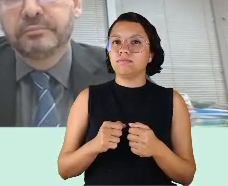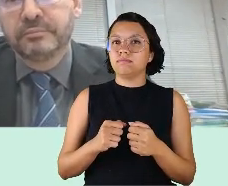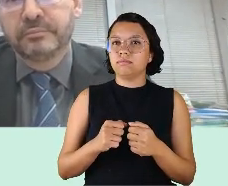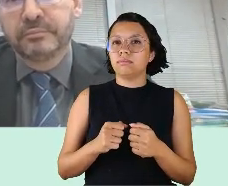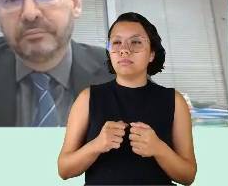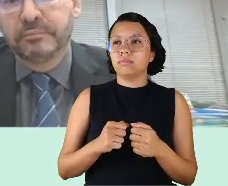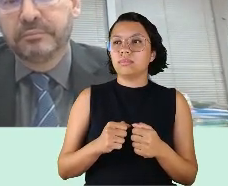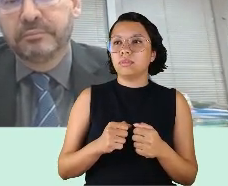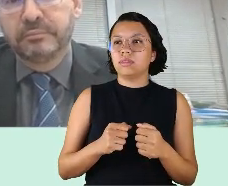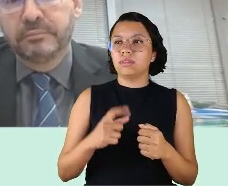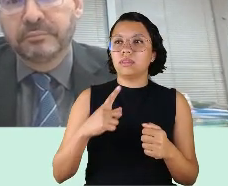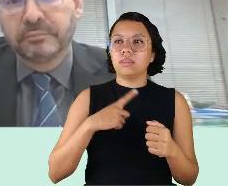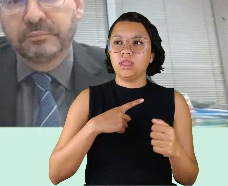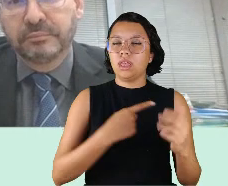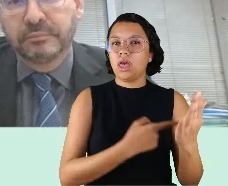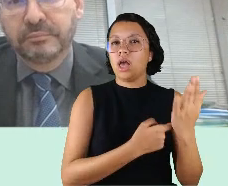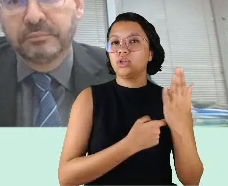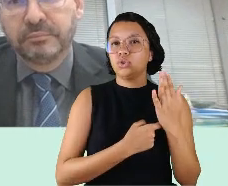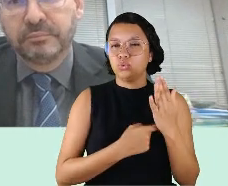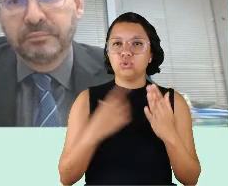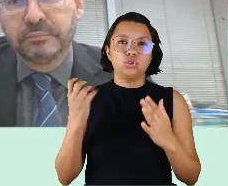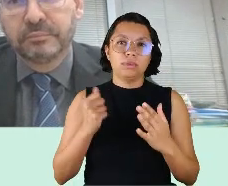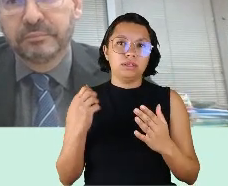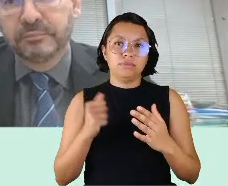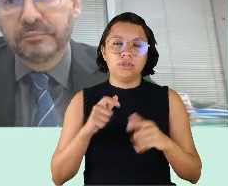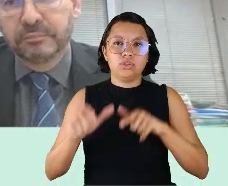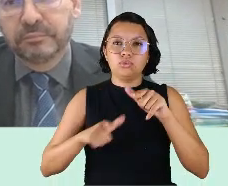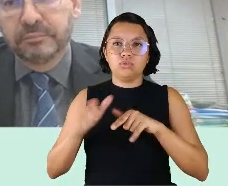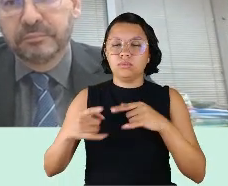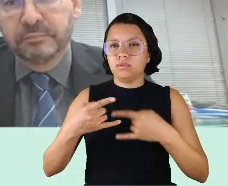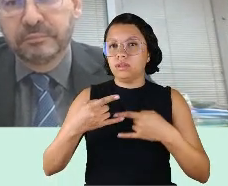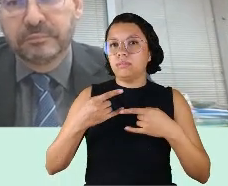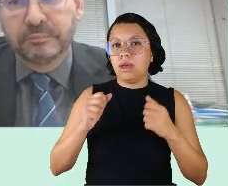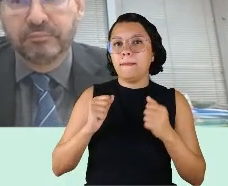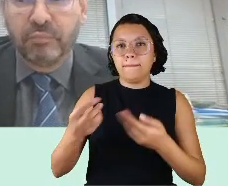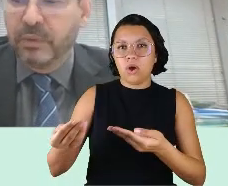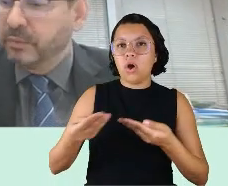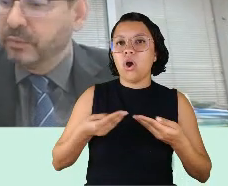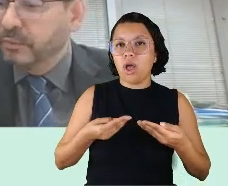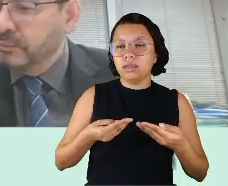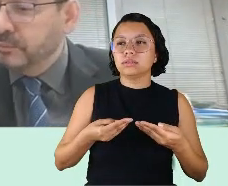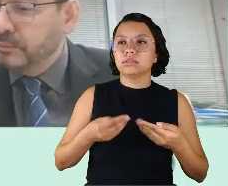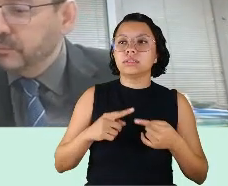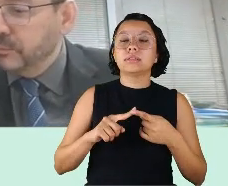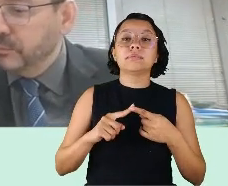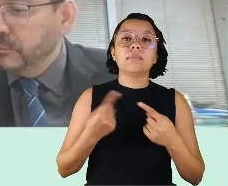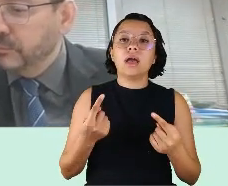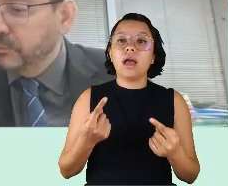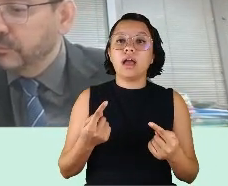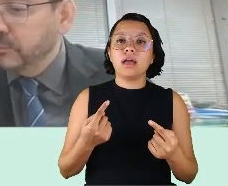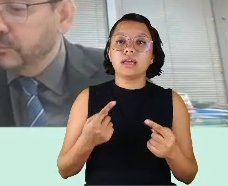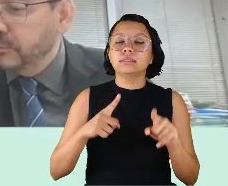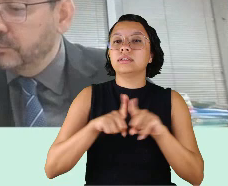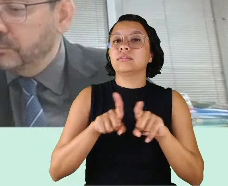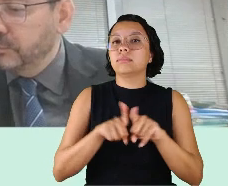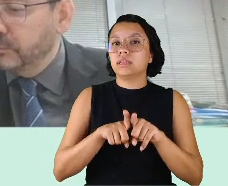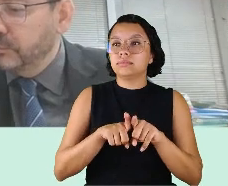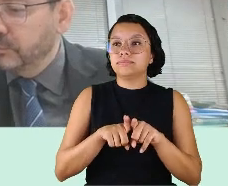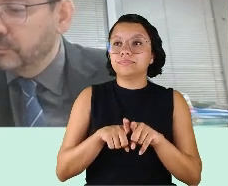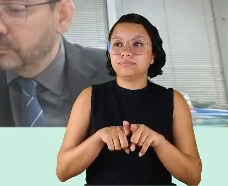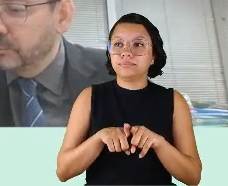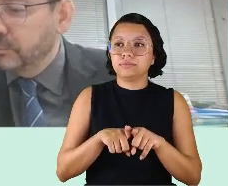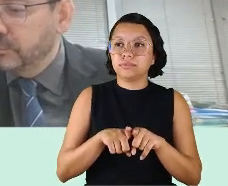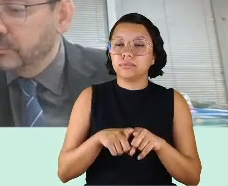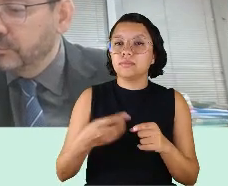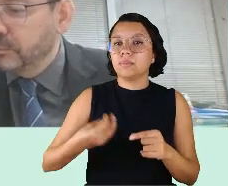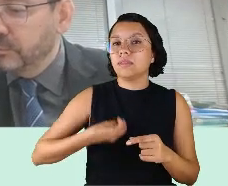nos favorecer do que de benefícios um teletrabalho pode nos trazer, mas